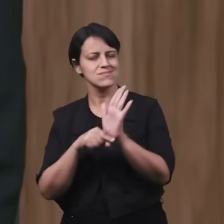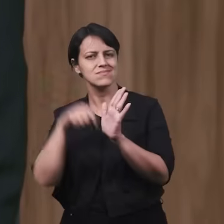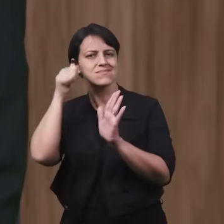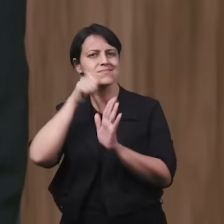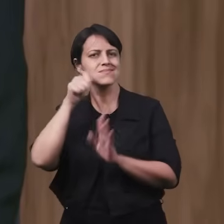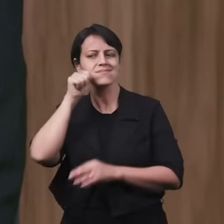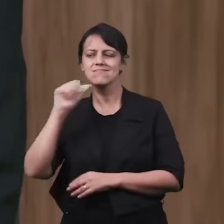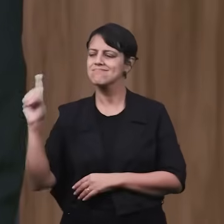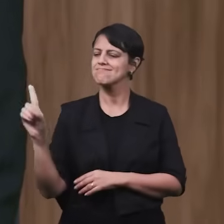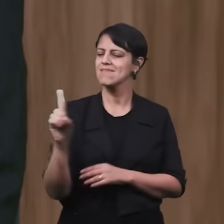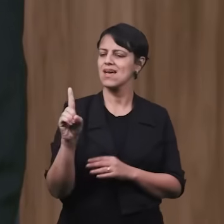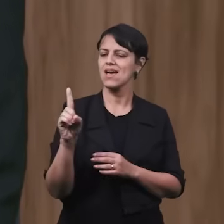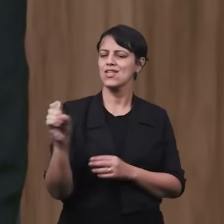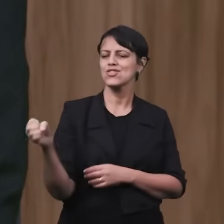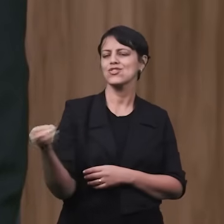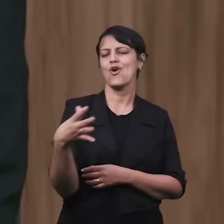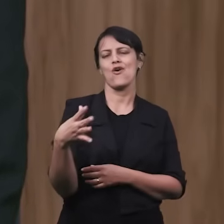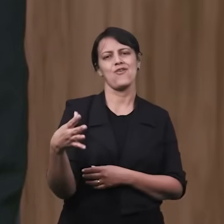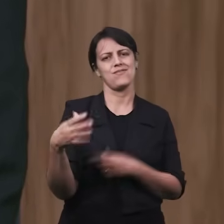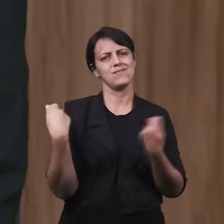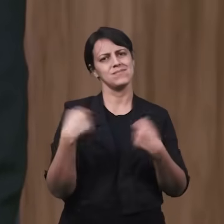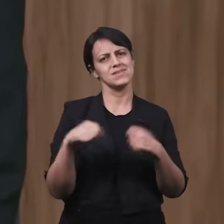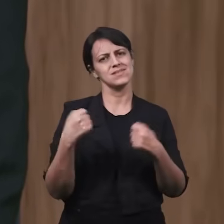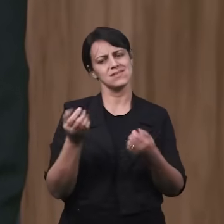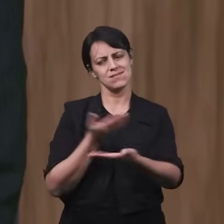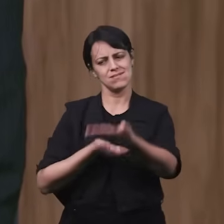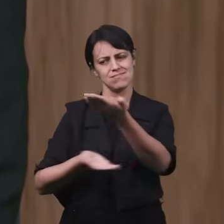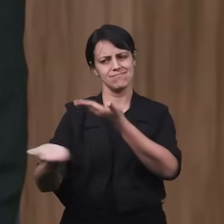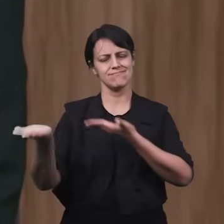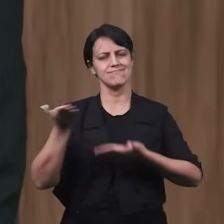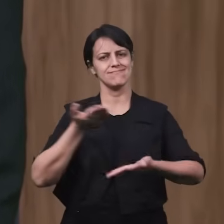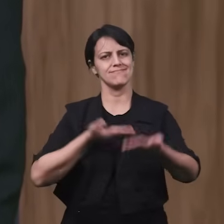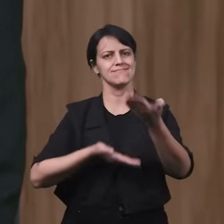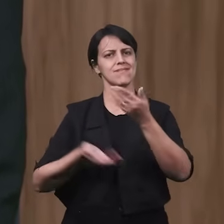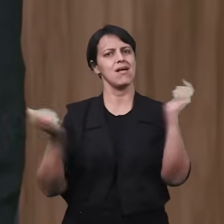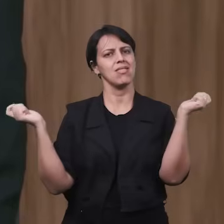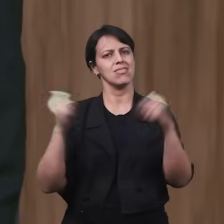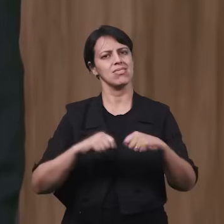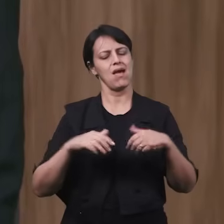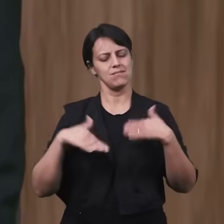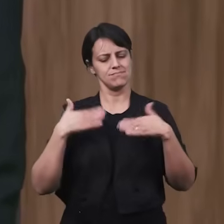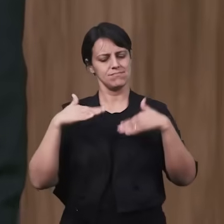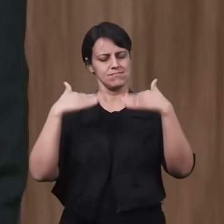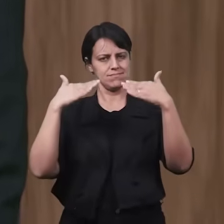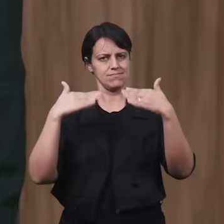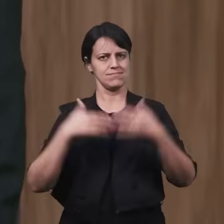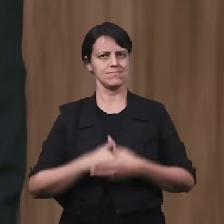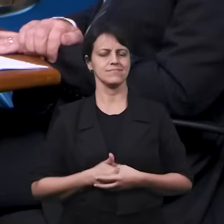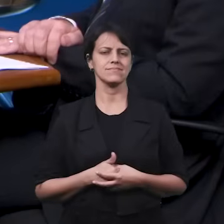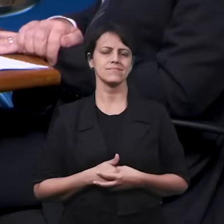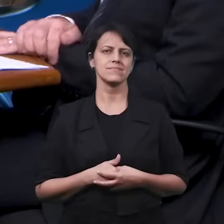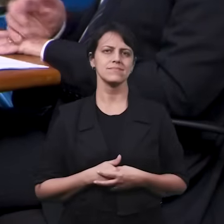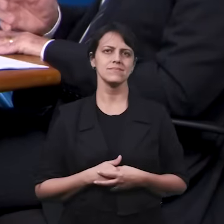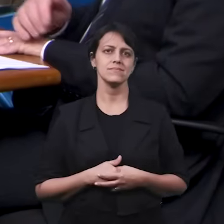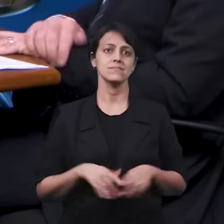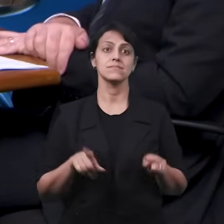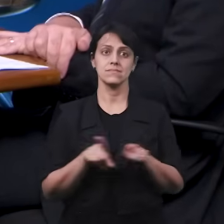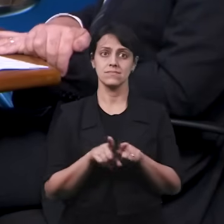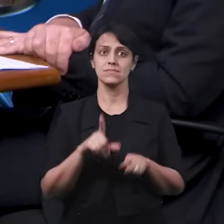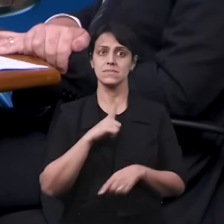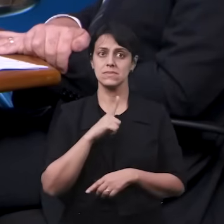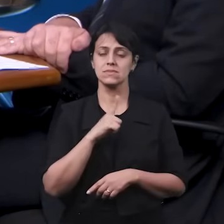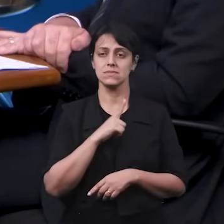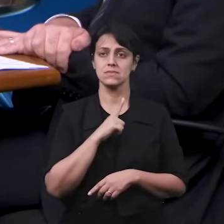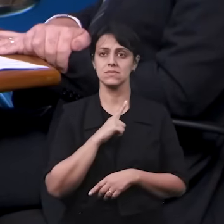elas tenham, as novas tenham as experiências dela e possam crescer. Aquilo é maravilhoso. Existem